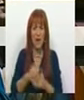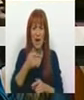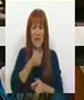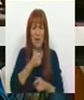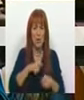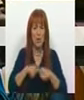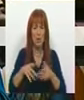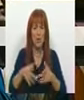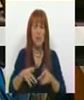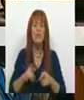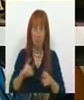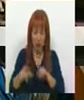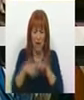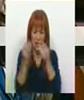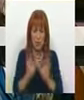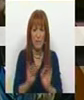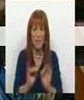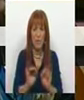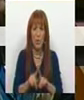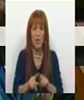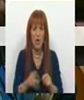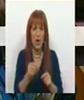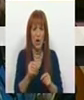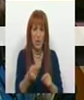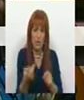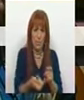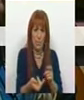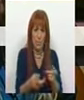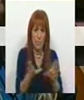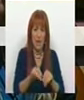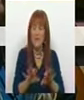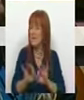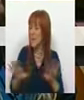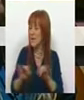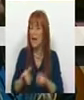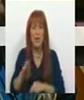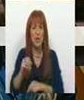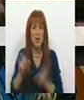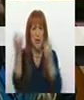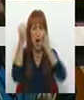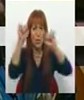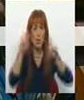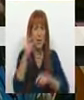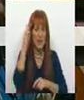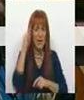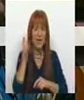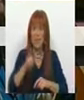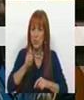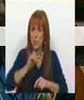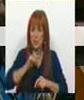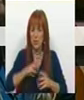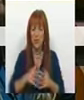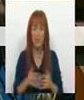decisores políticos a legislar a favor das regiões mais desfavorecidas, tal como aconteceu com as regiões autónomas da Madeira e dos